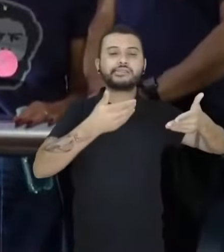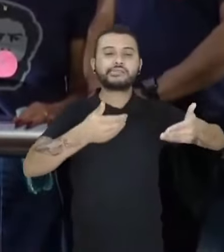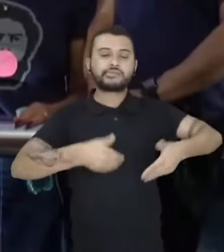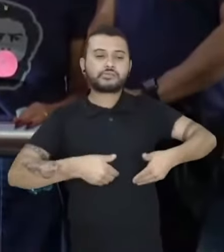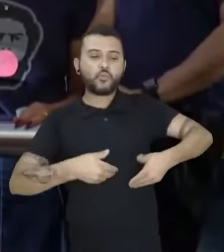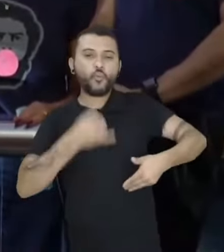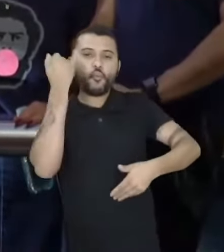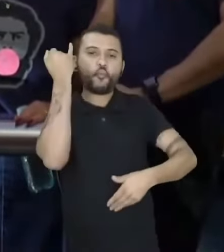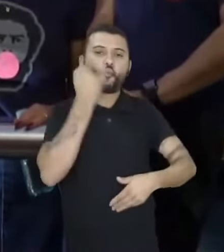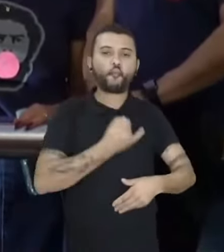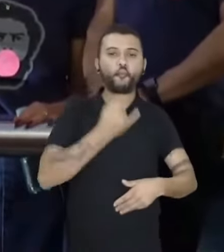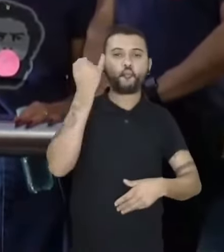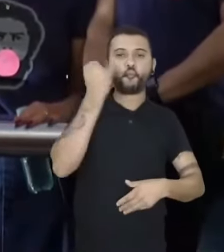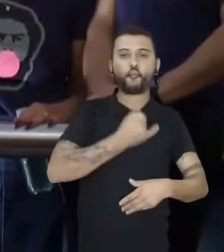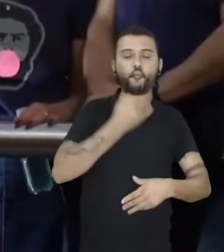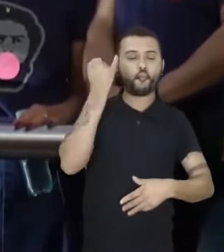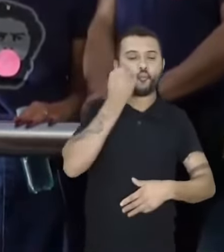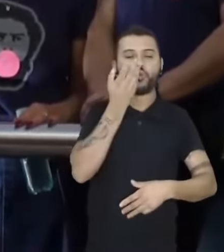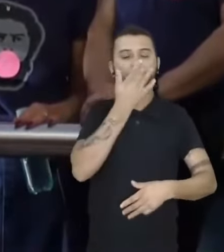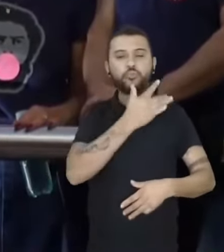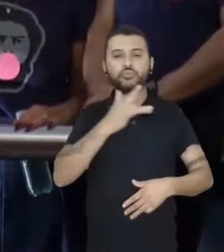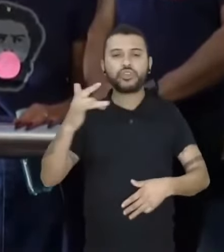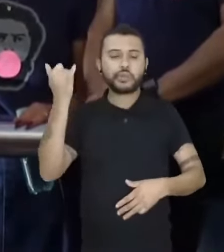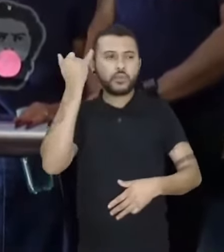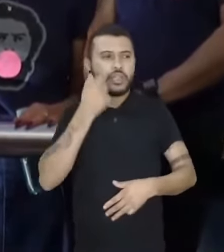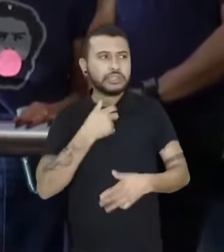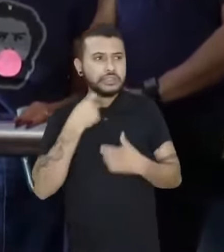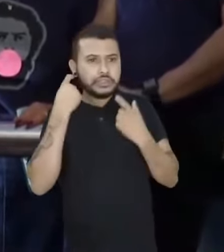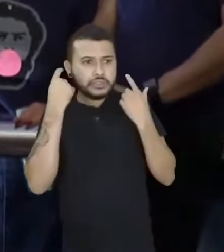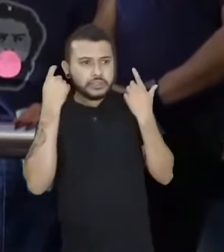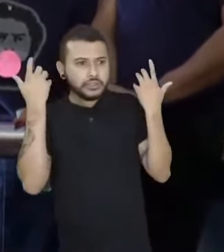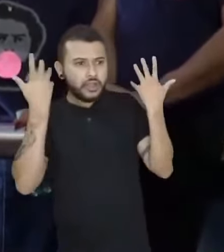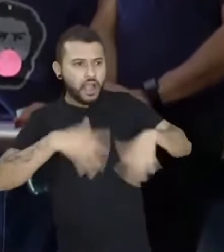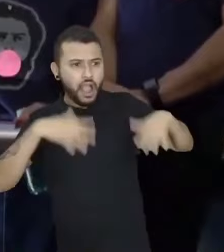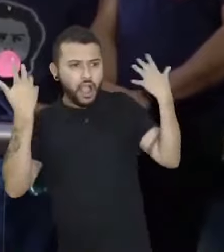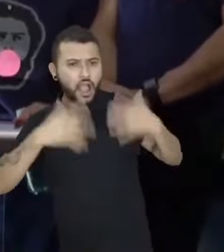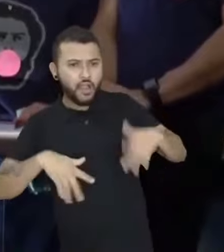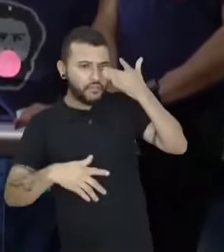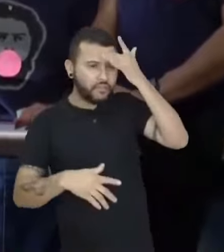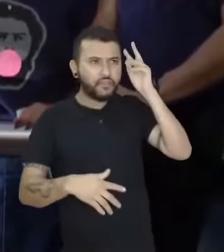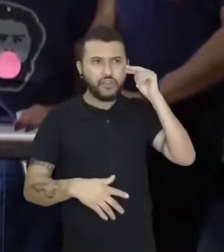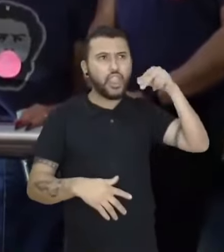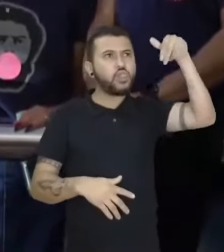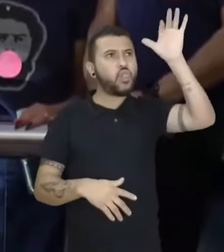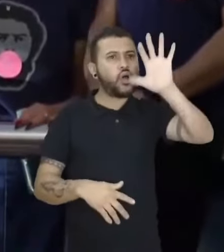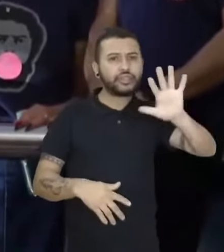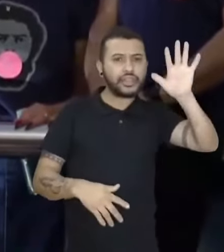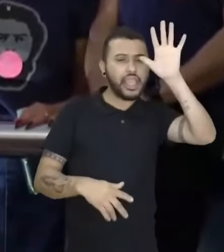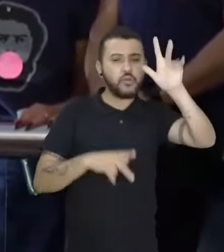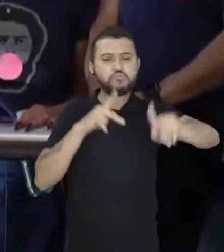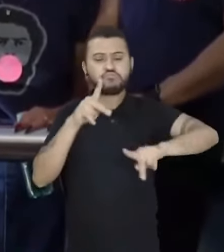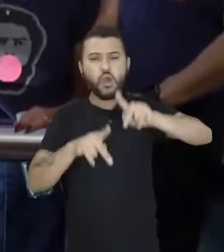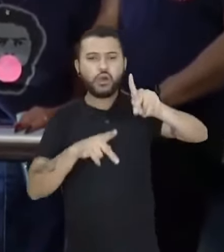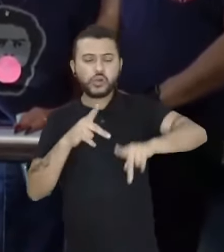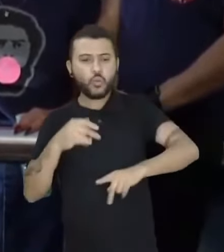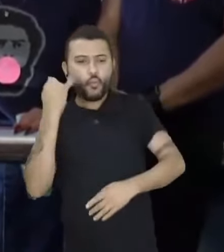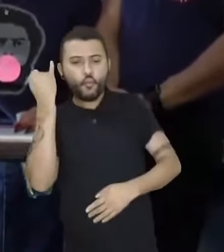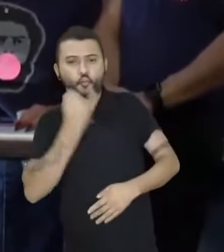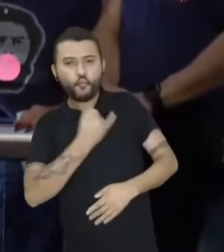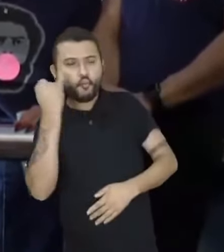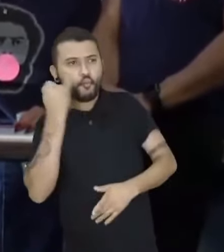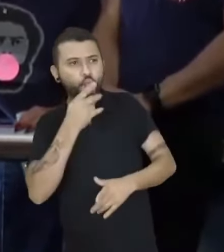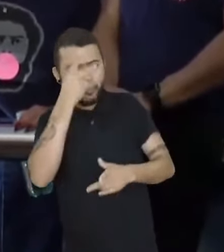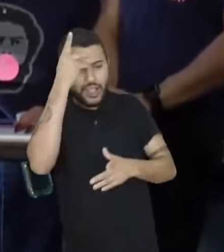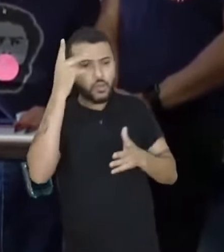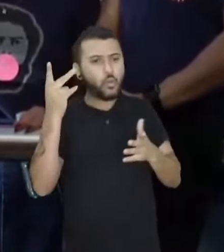desnutrida. Eu ficava horrorizado quando eu via nos jornais o Nordeste aparecer como a